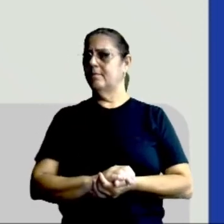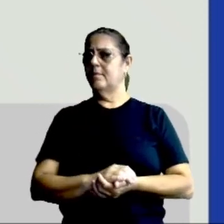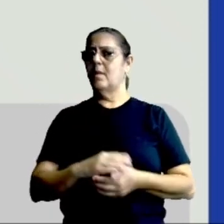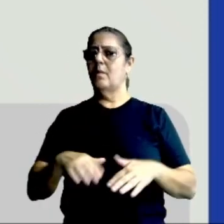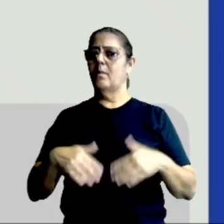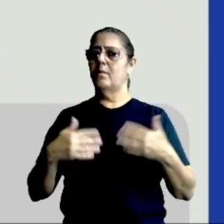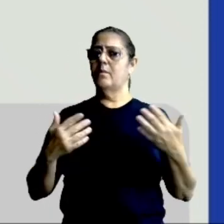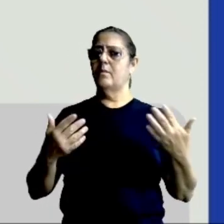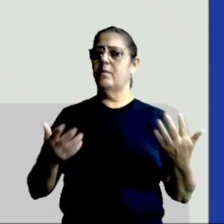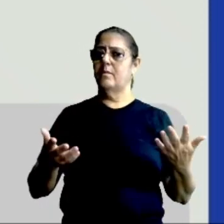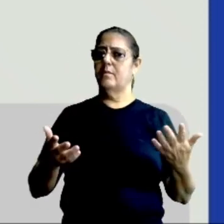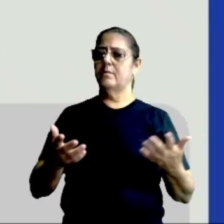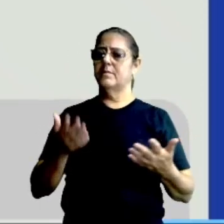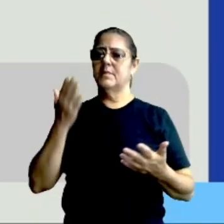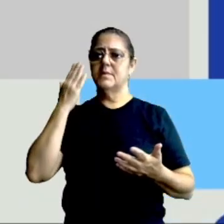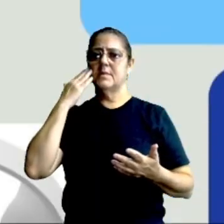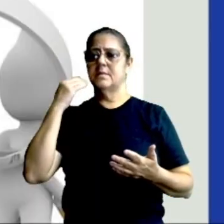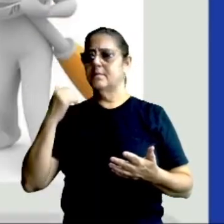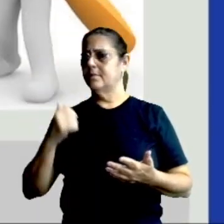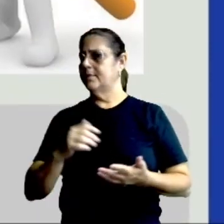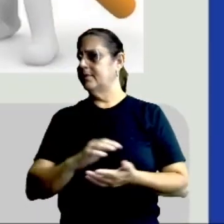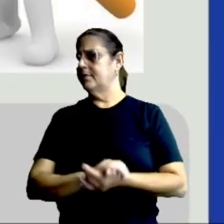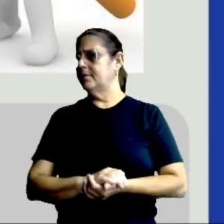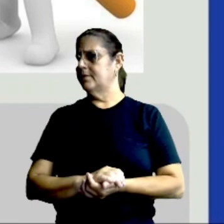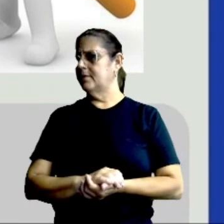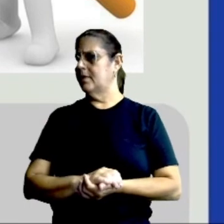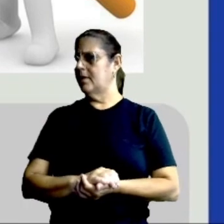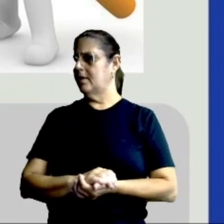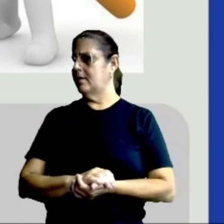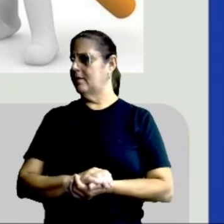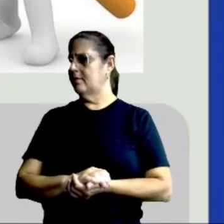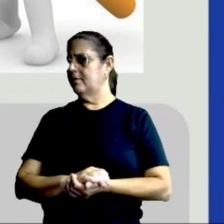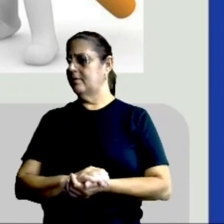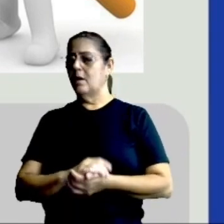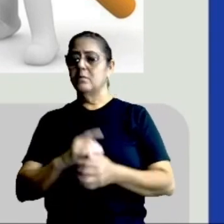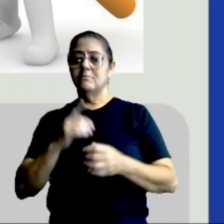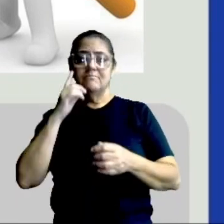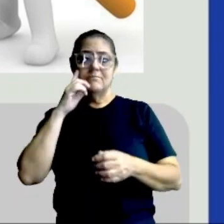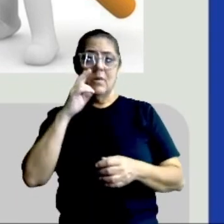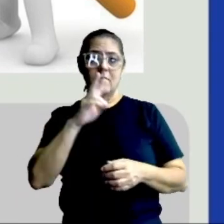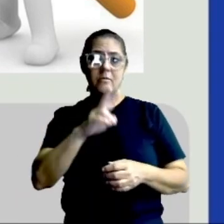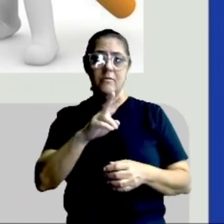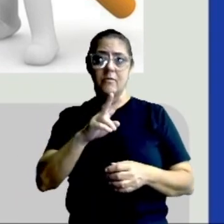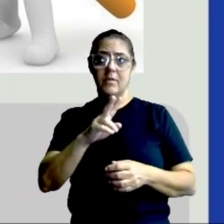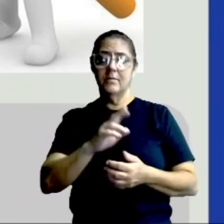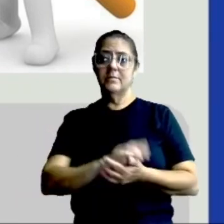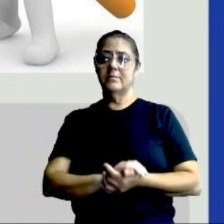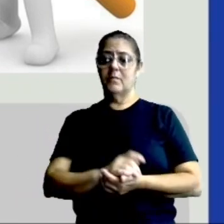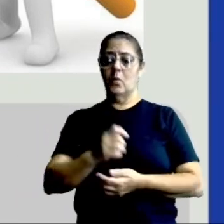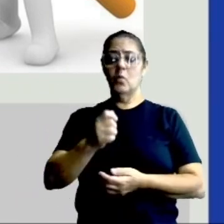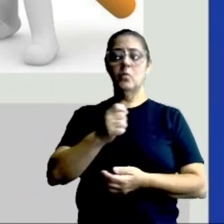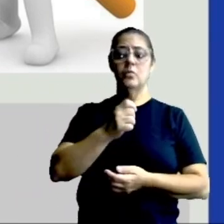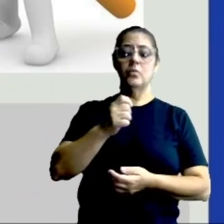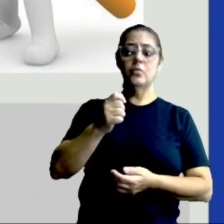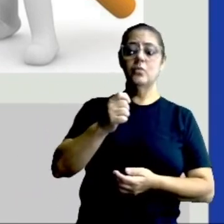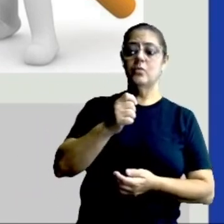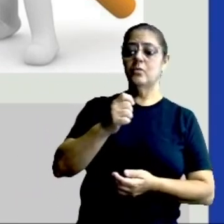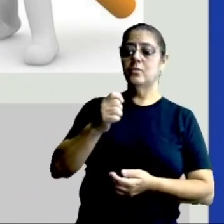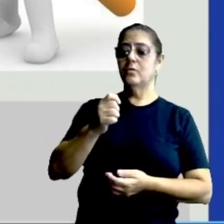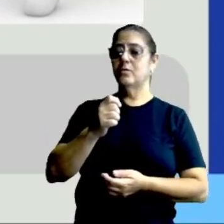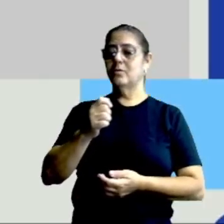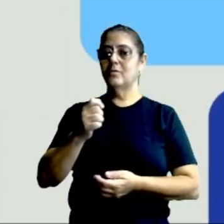Descobriram? Vamos saber um pouquinho aí o que é que diz a resposta? E aí o check answer fala para